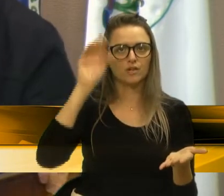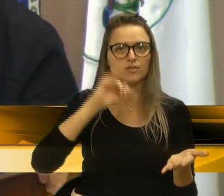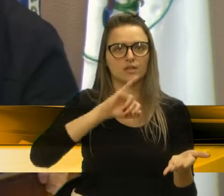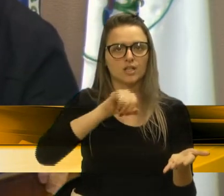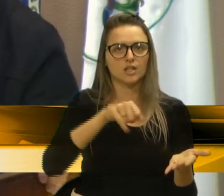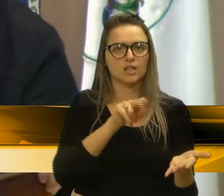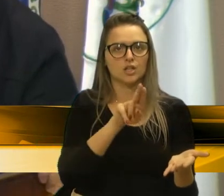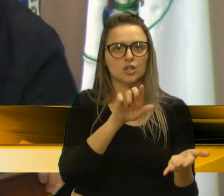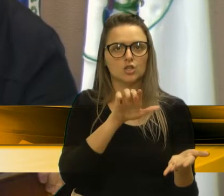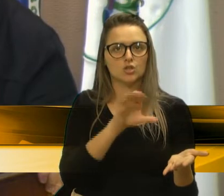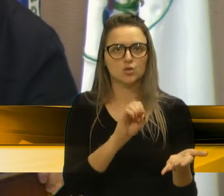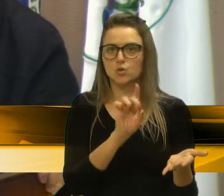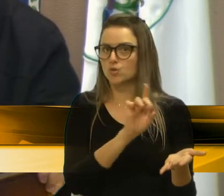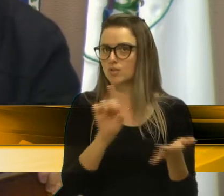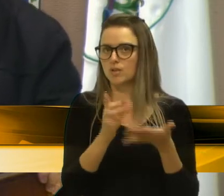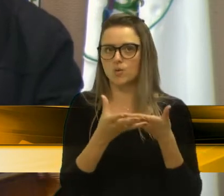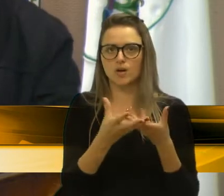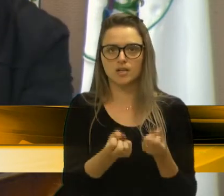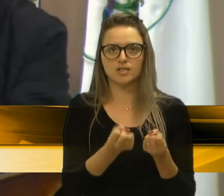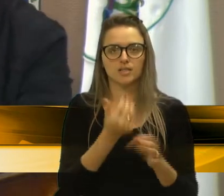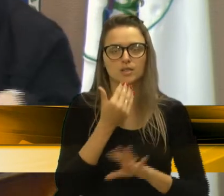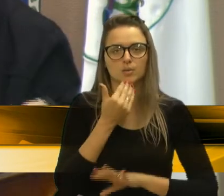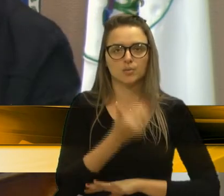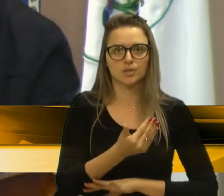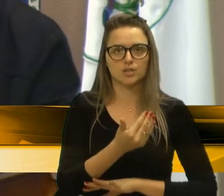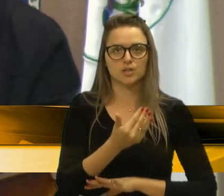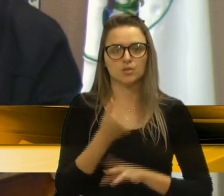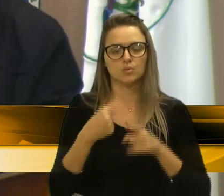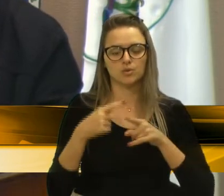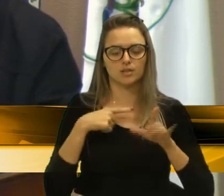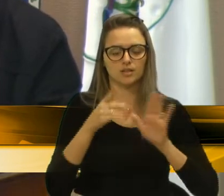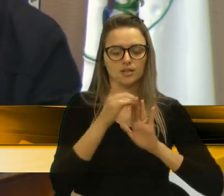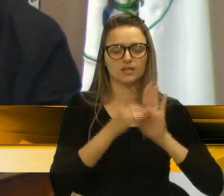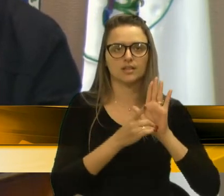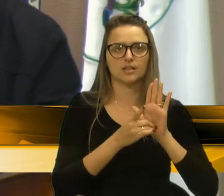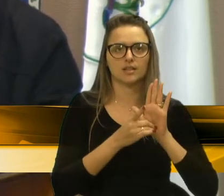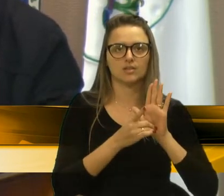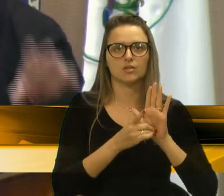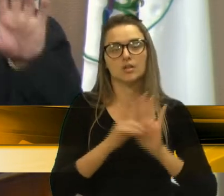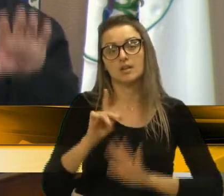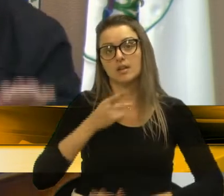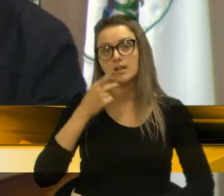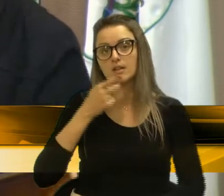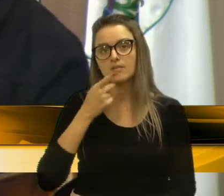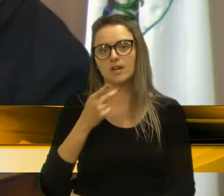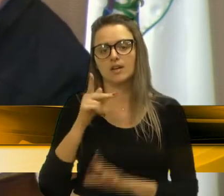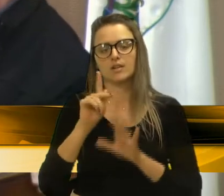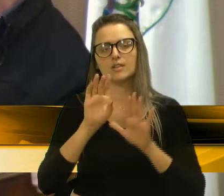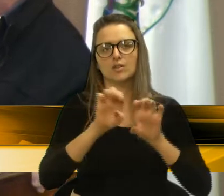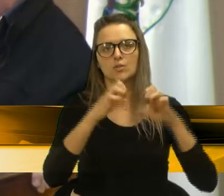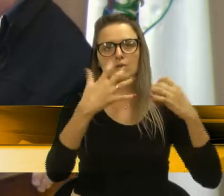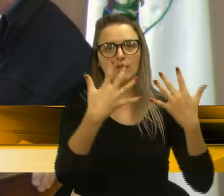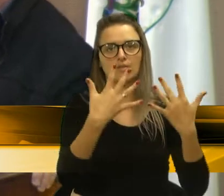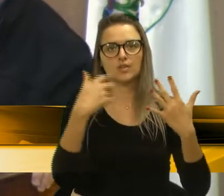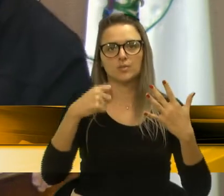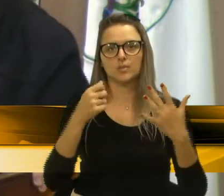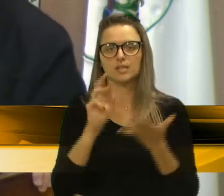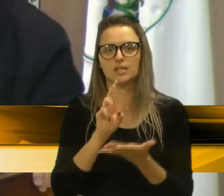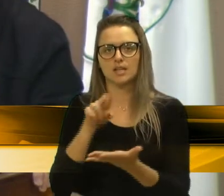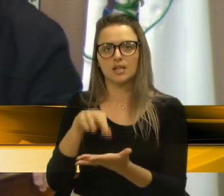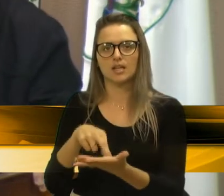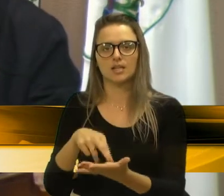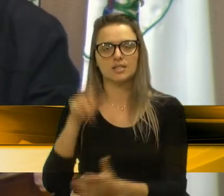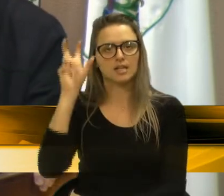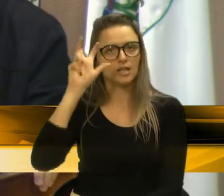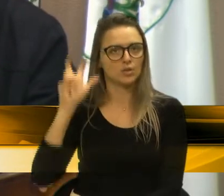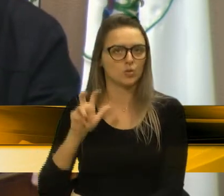Freitas, indefere o pedido, com base no decreto, e determina que o evento tem que se realizar aqui no